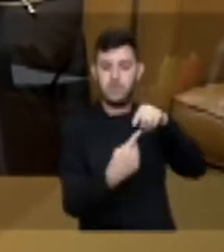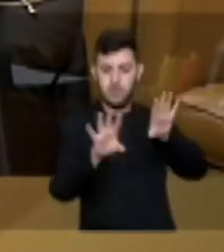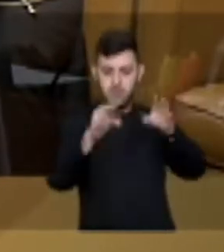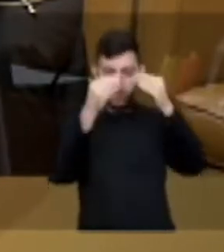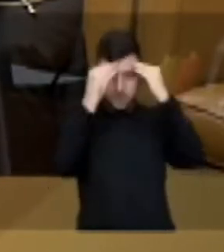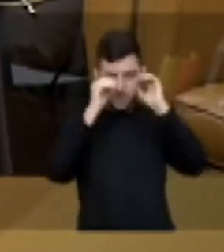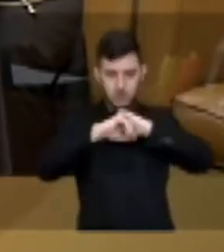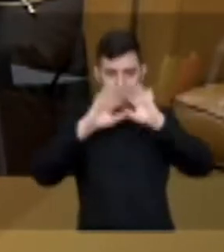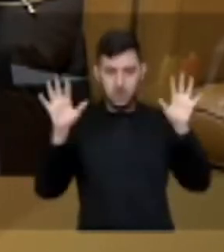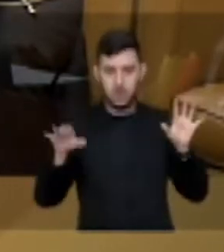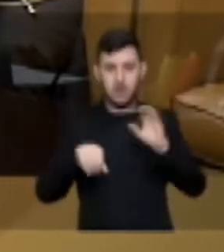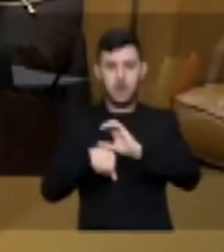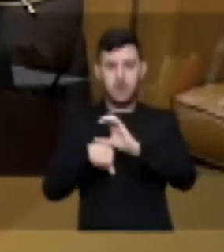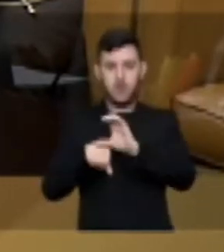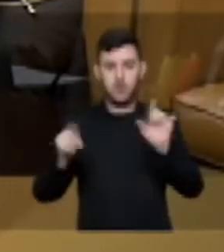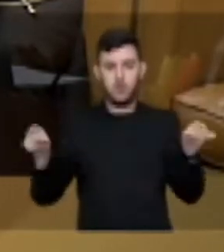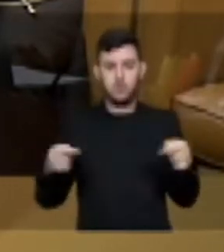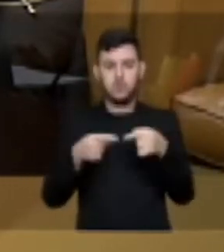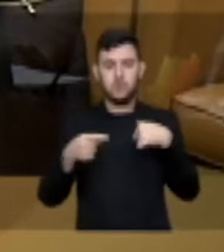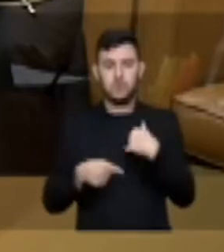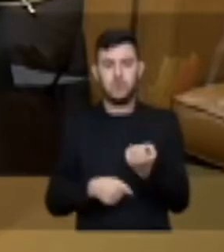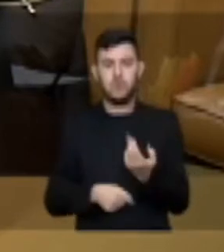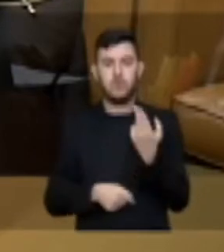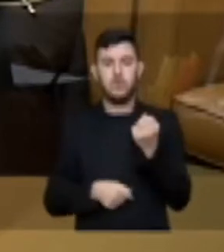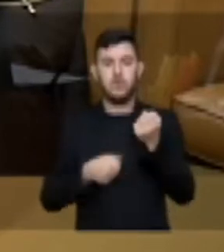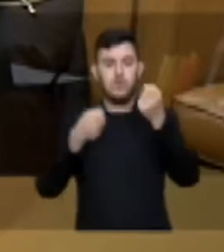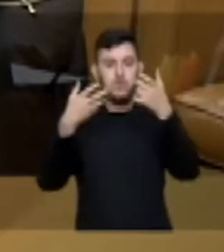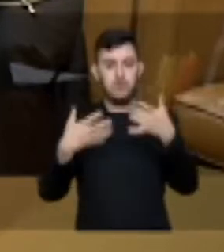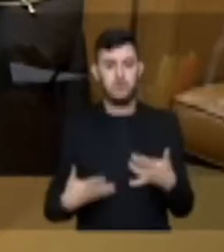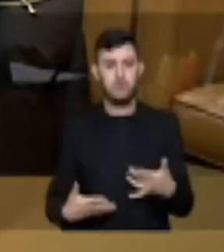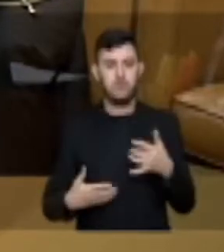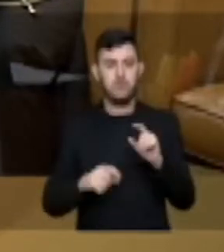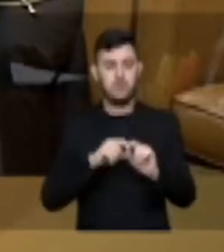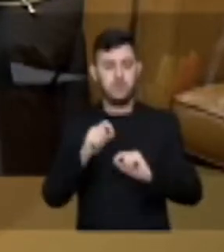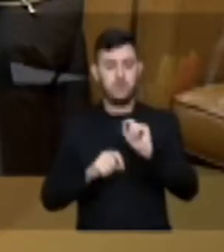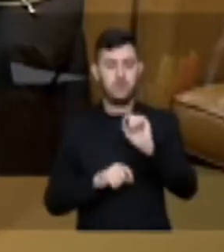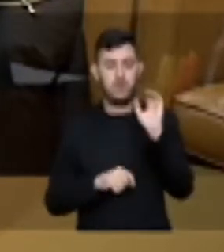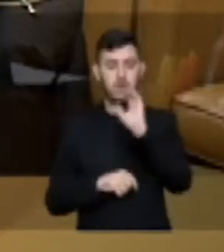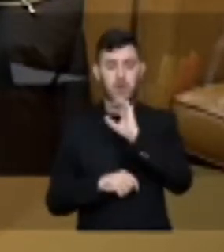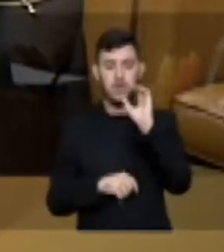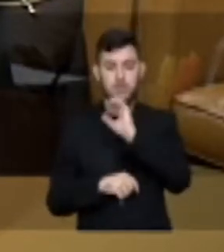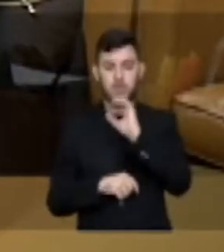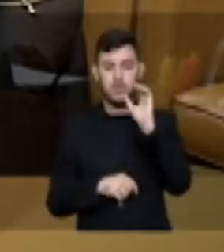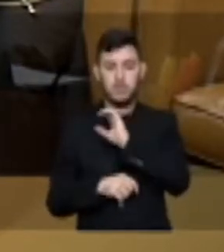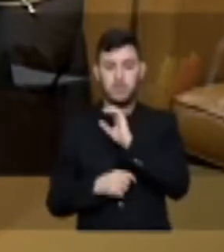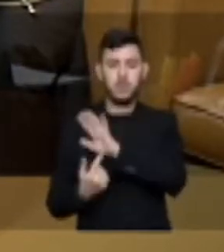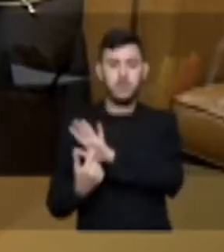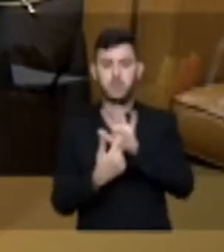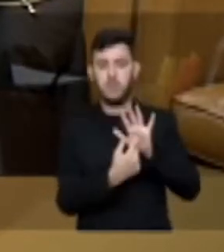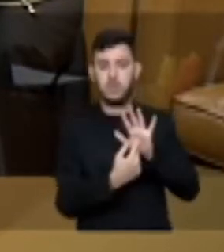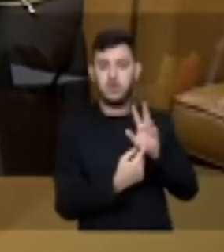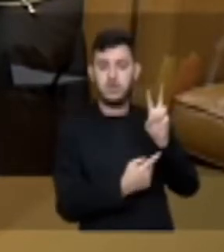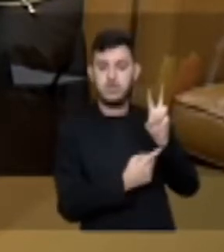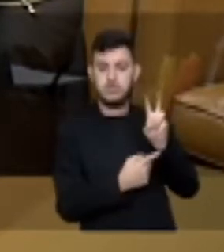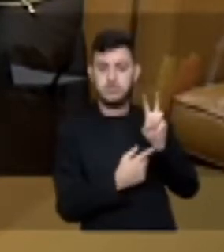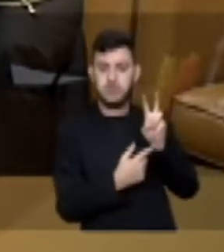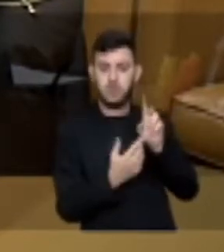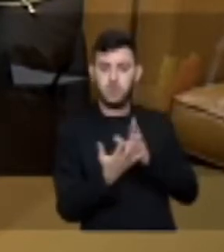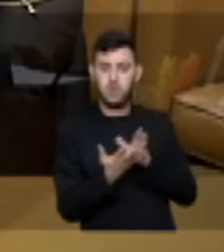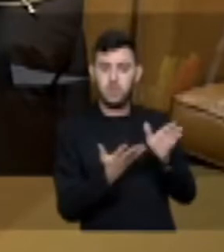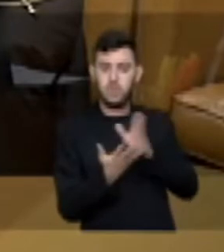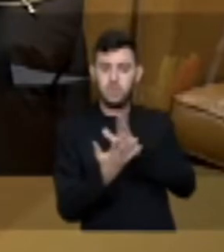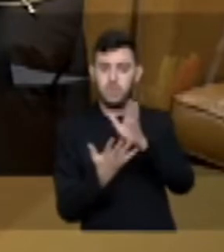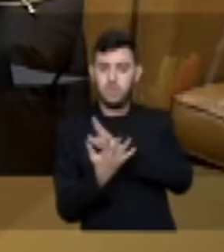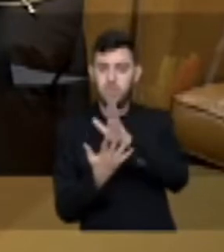plena constitucionalidade, eu vou explorar aqui, ainda que rapidamente, 5 eixos fundamentais, de modo